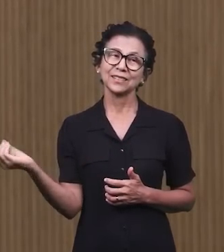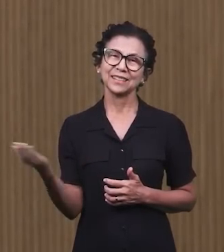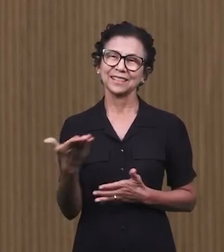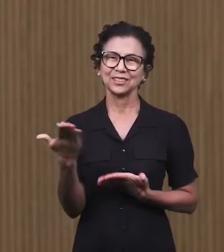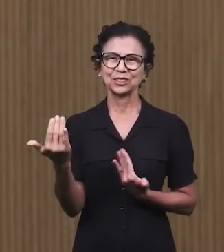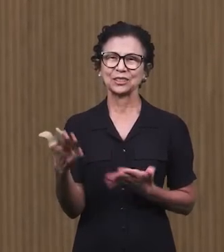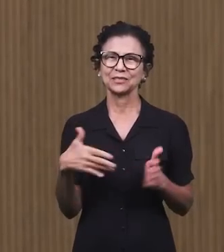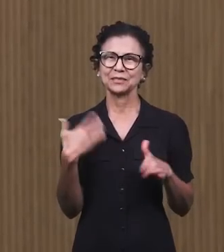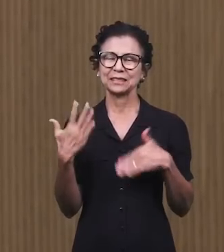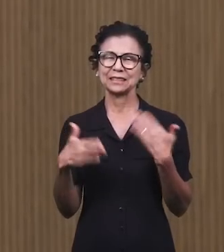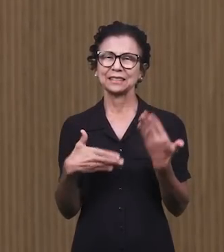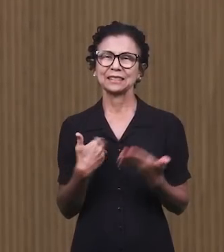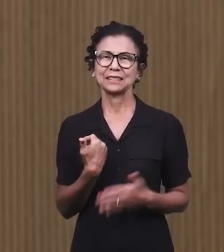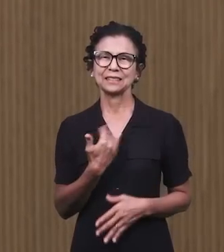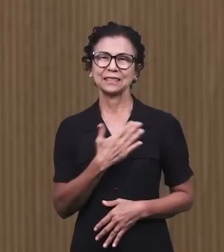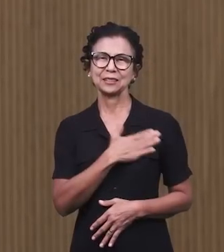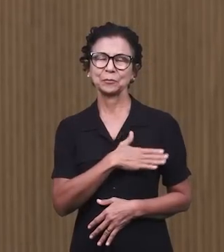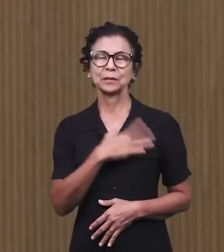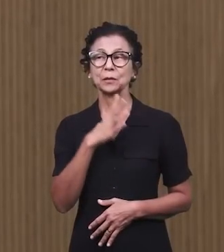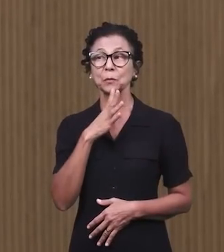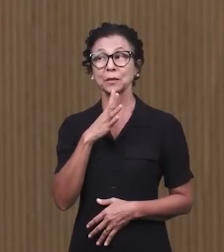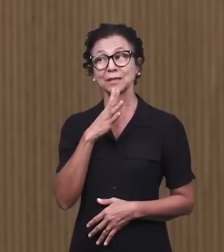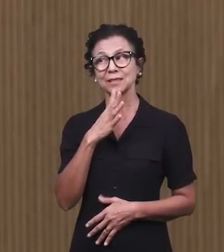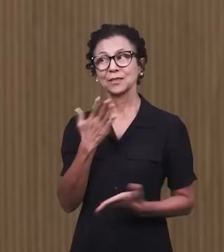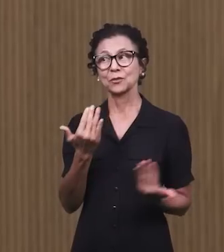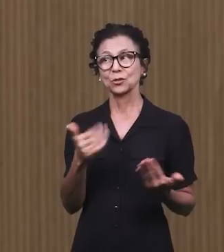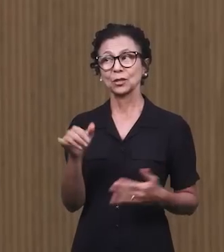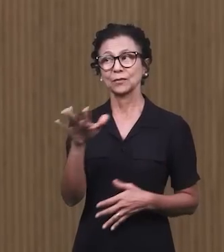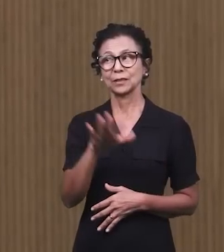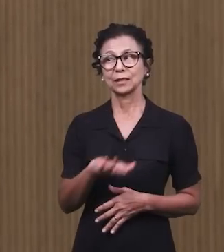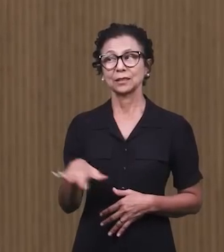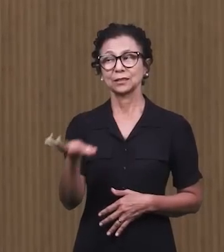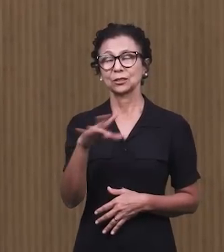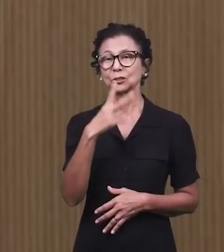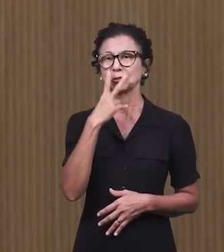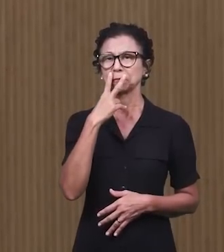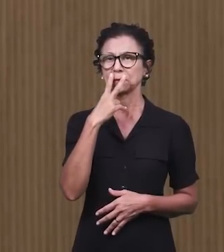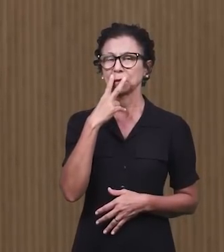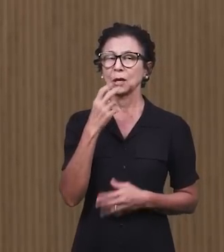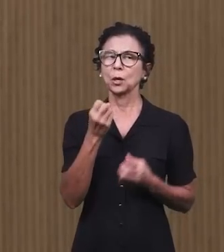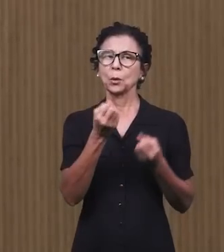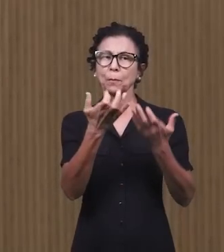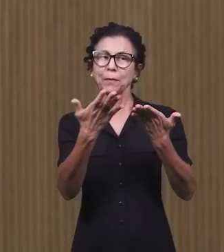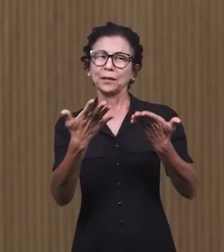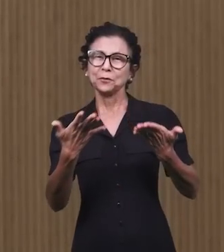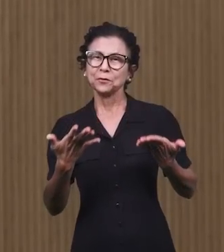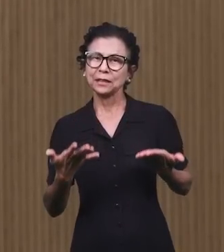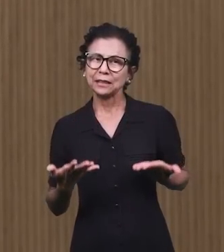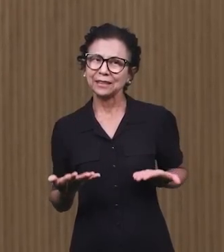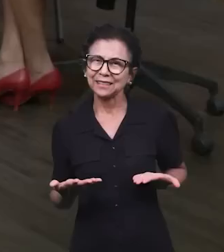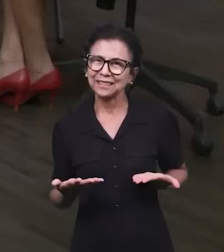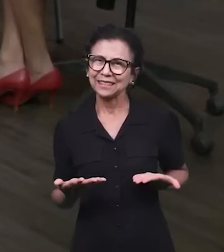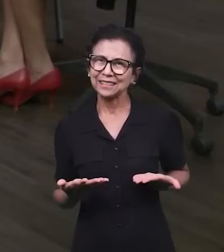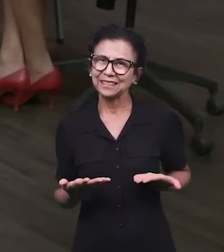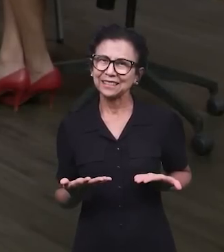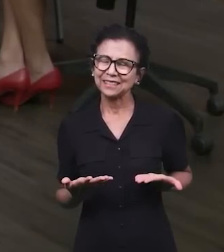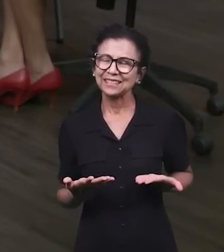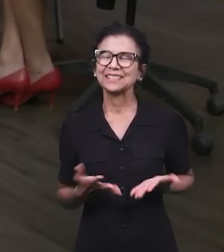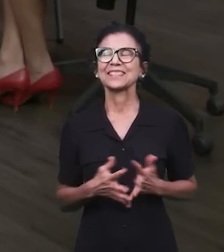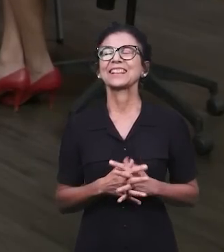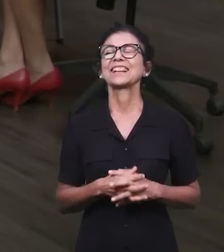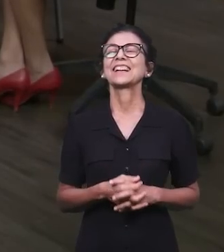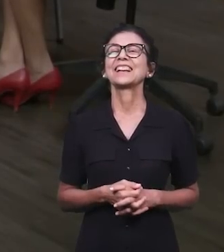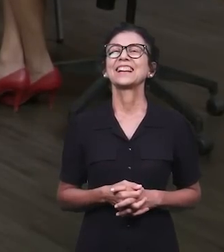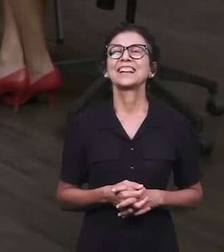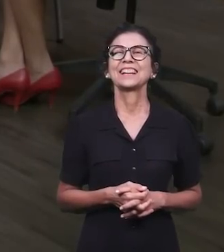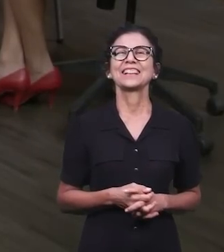de sempre conhecer os jovens aqui da Grande Vitória e, como o senhor falou, estão sempre bem-vindos, sempre tem uma vaga, né, pastor Josias? É só eles